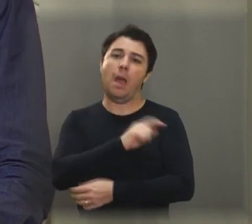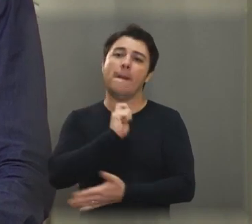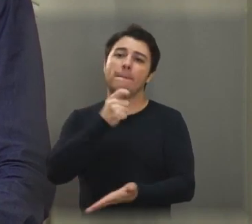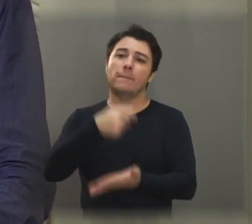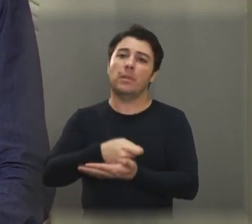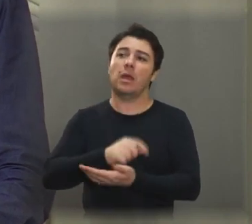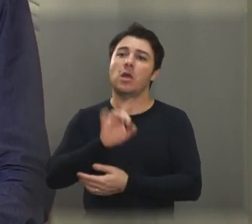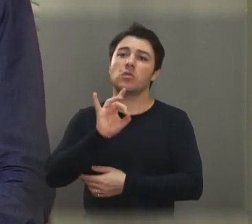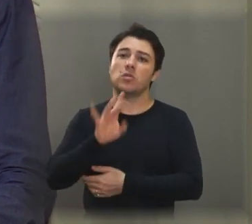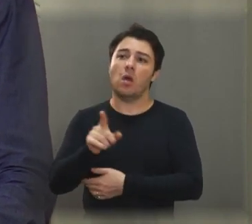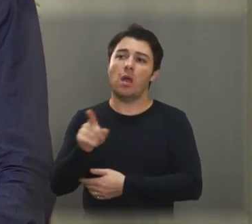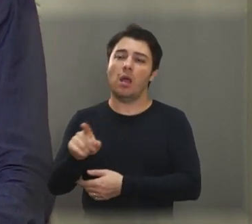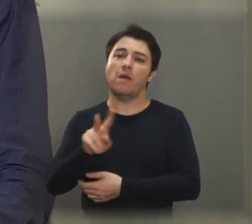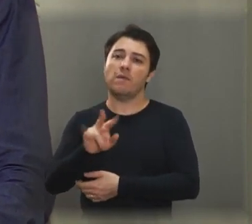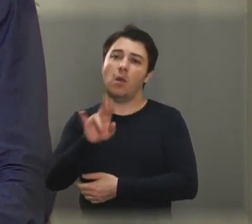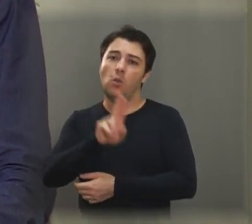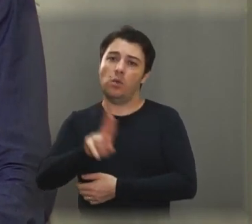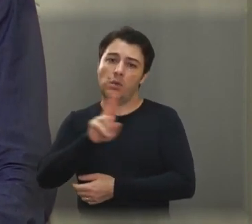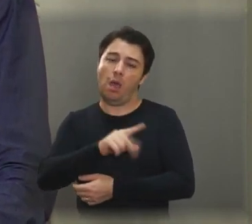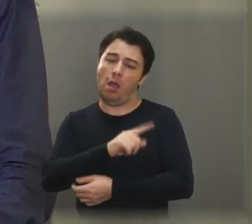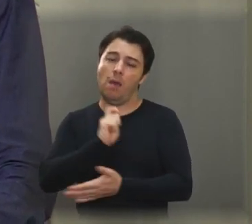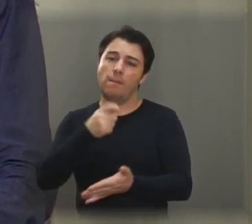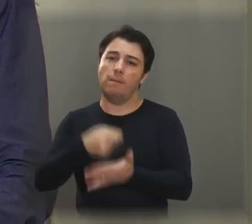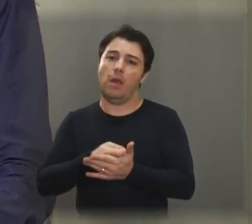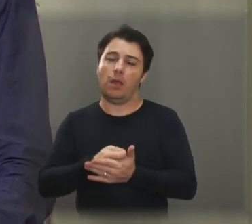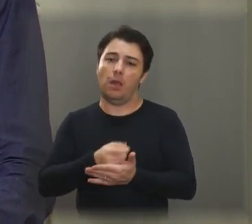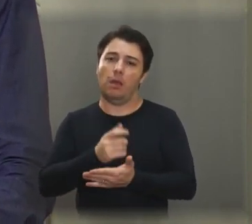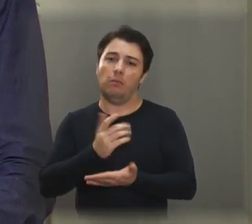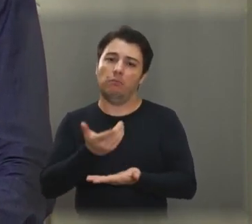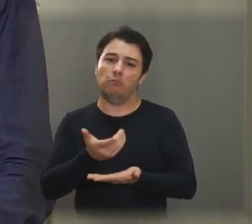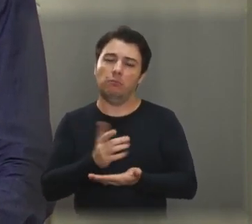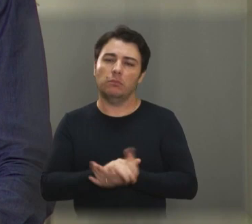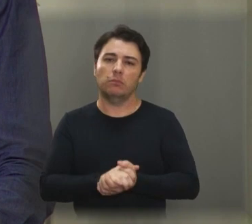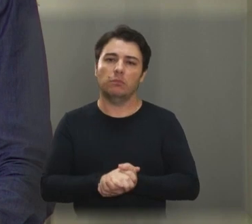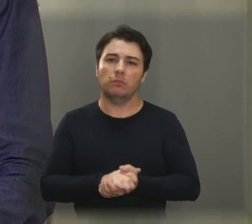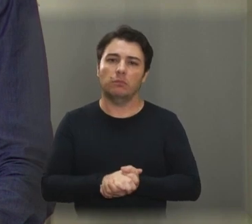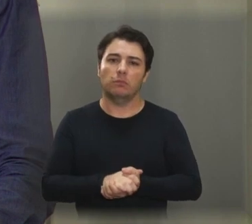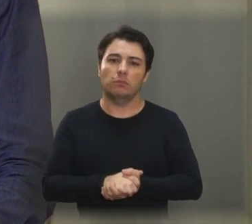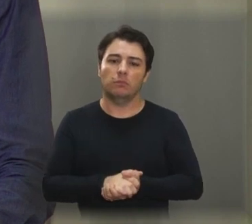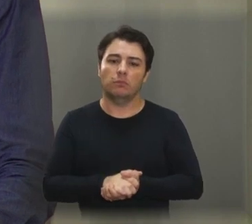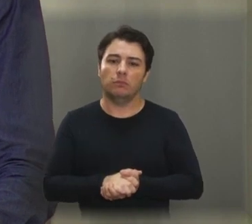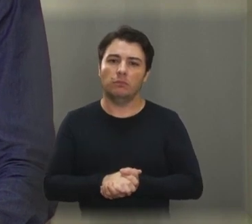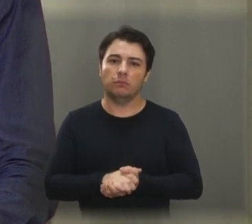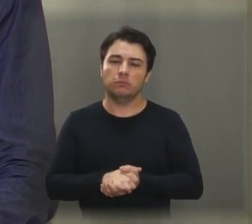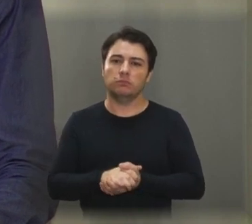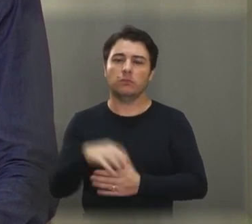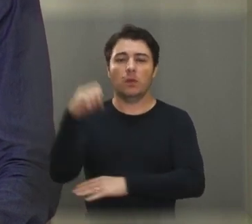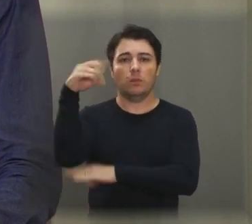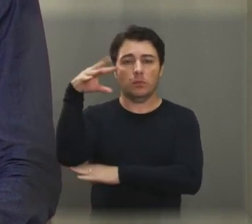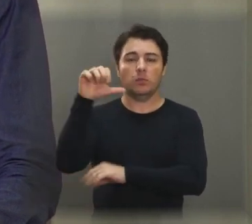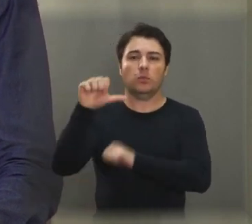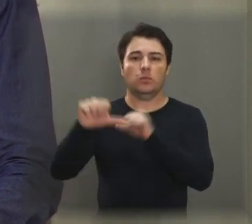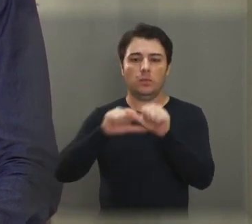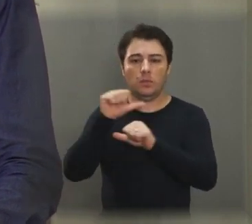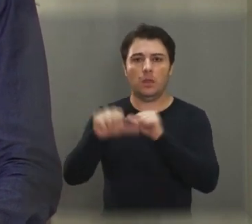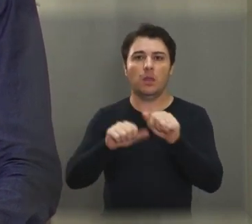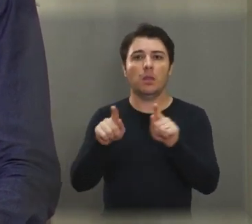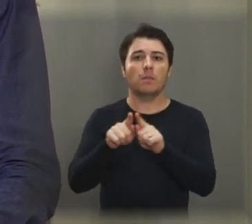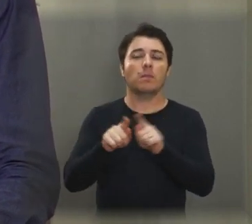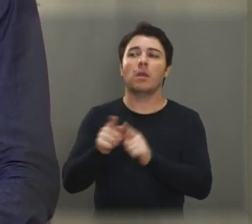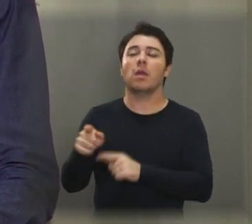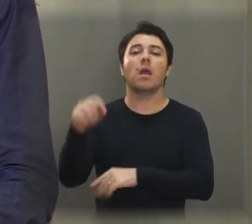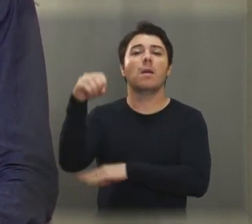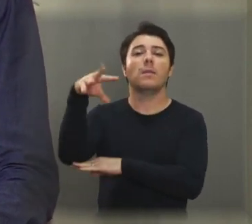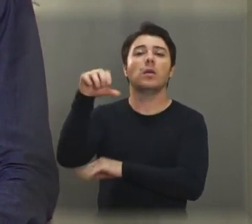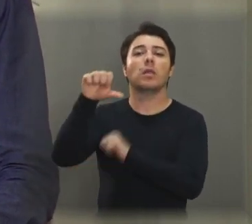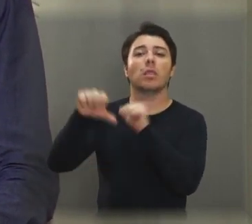aquilo que ela proporcionalmente vai usar é a troca de poste o curso da